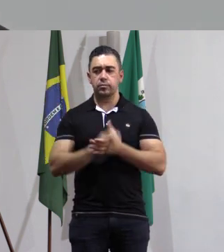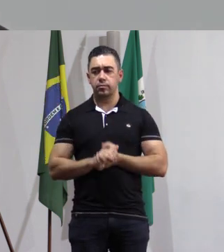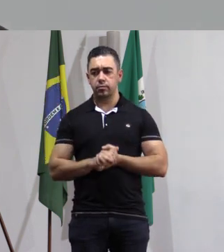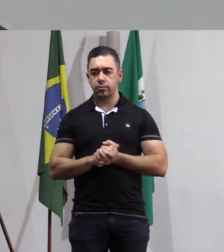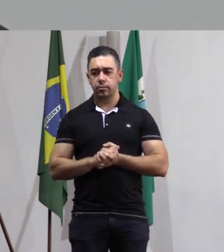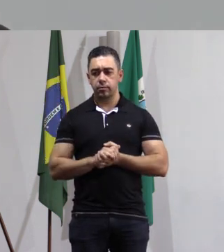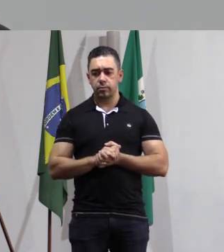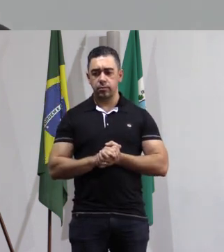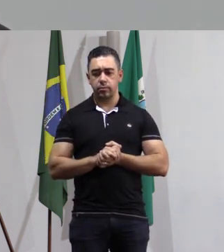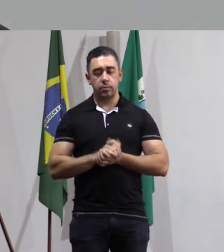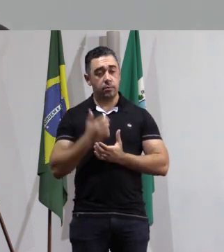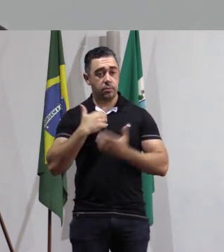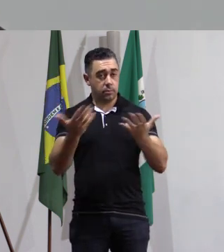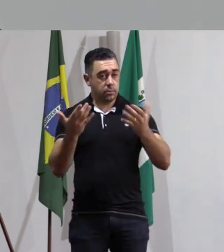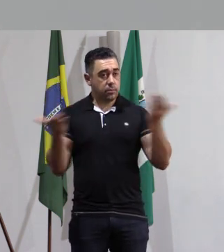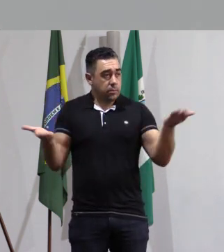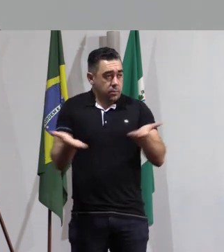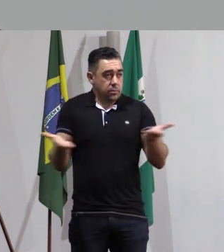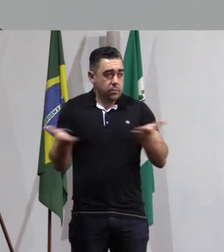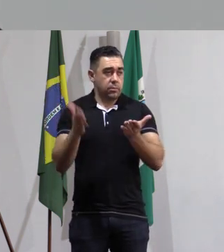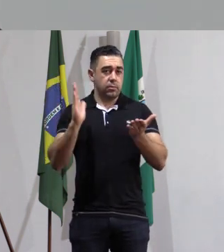Quero dizer, desde logo, que